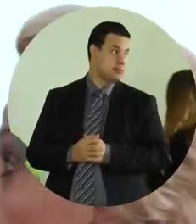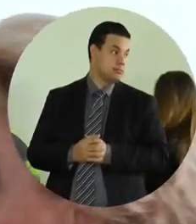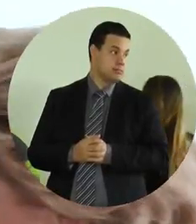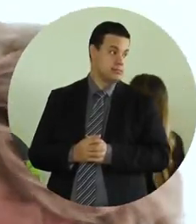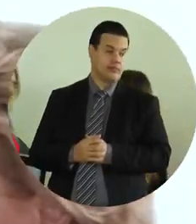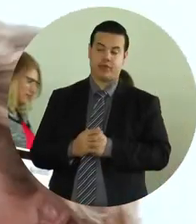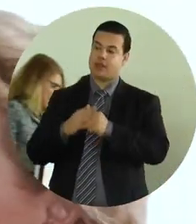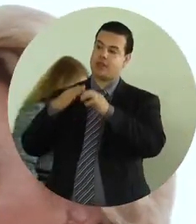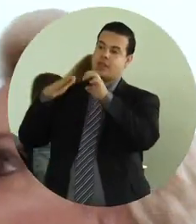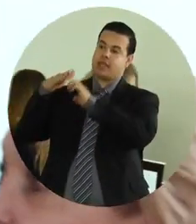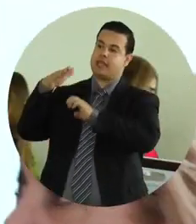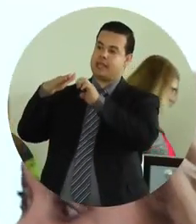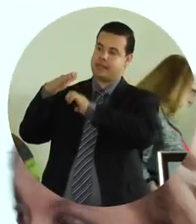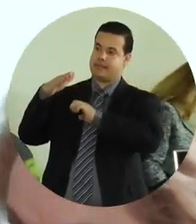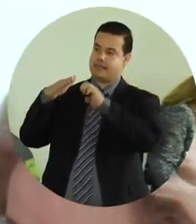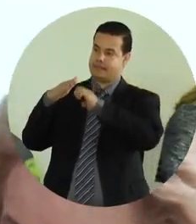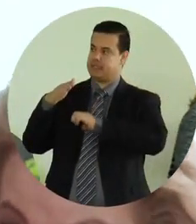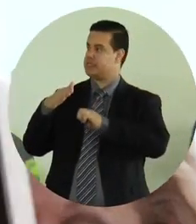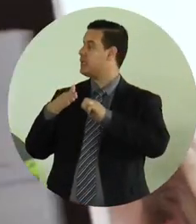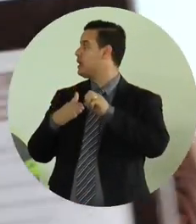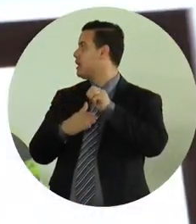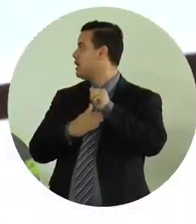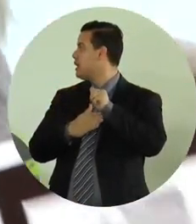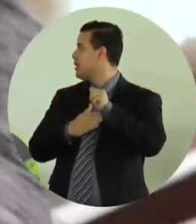A empresa Alpha Parf Group.